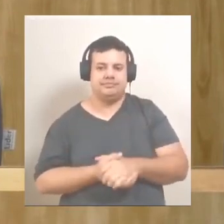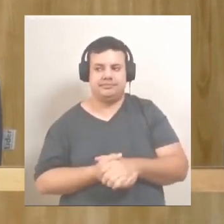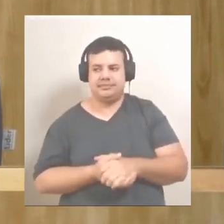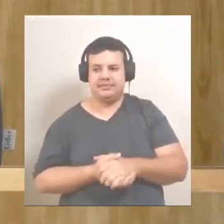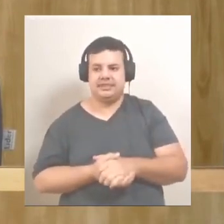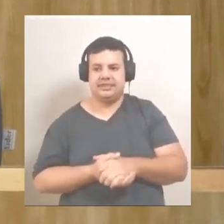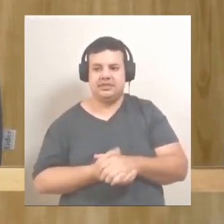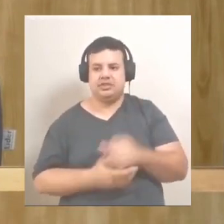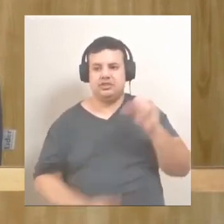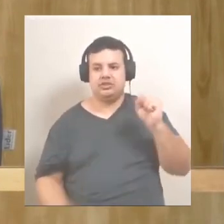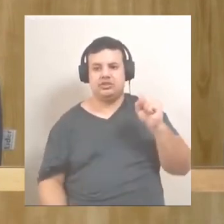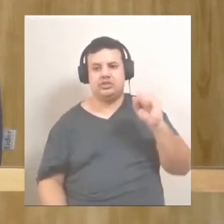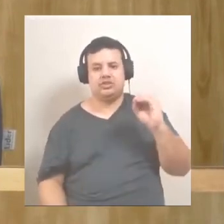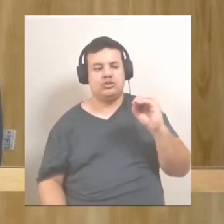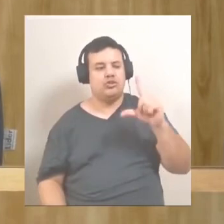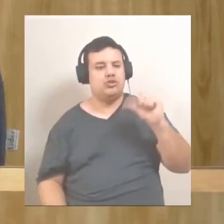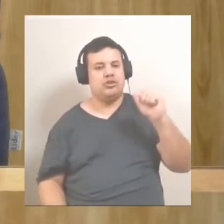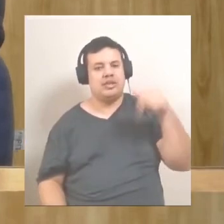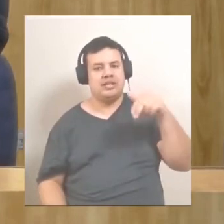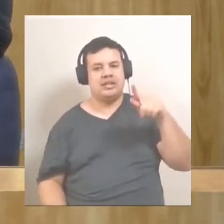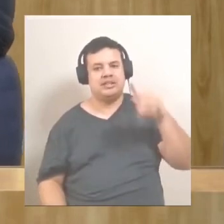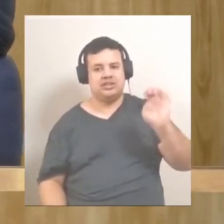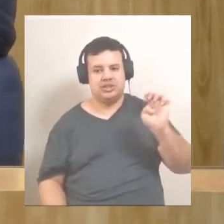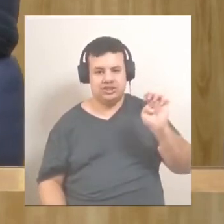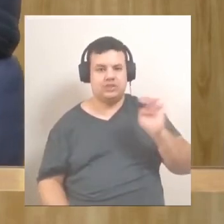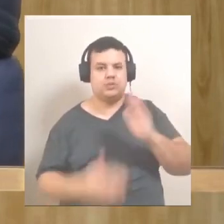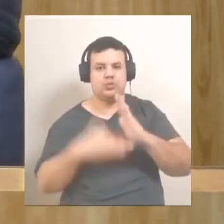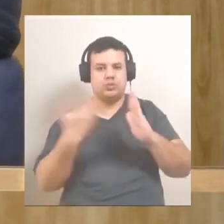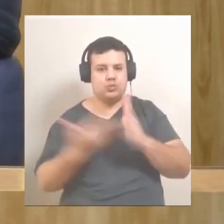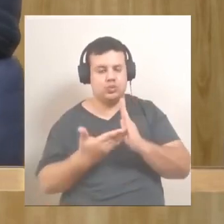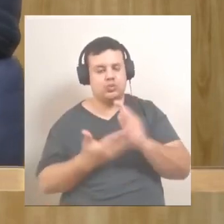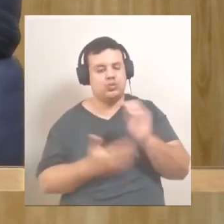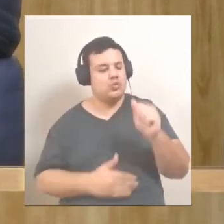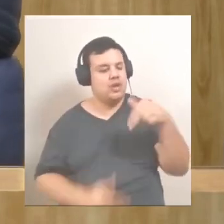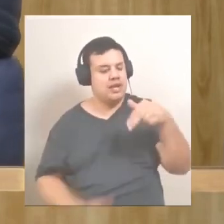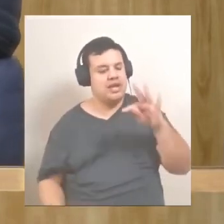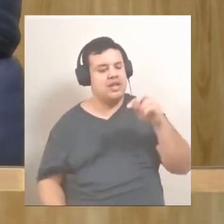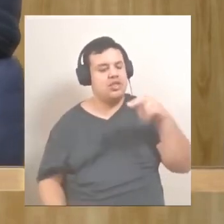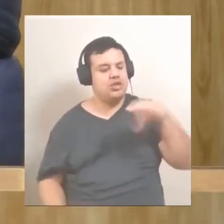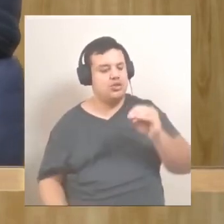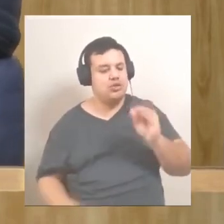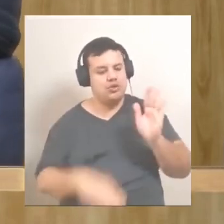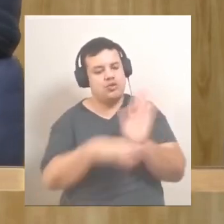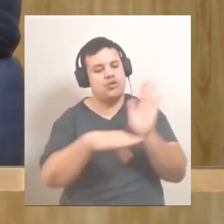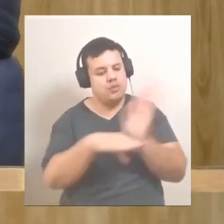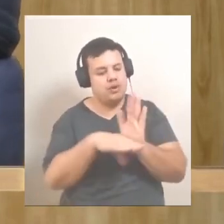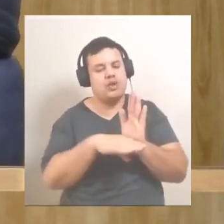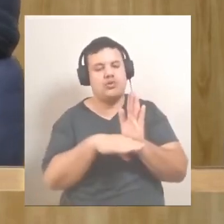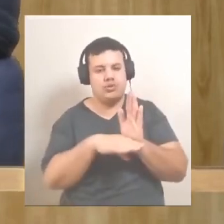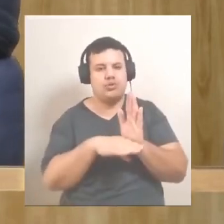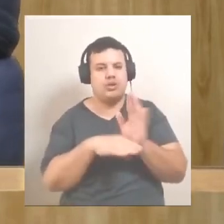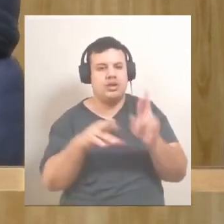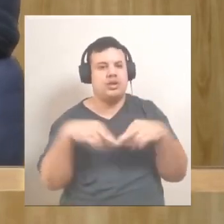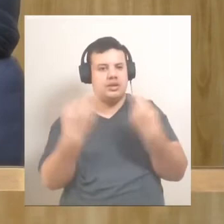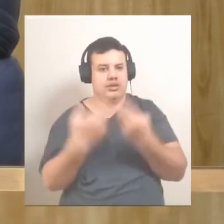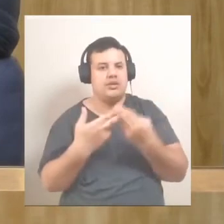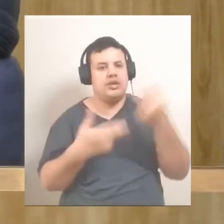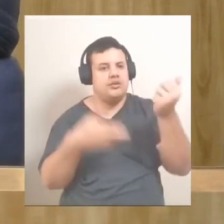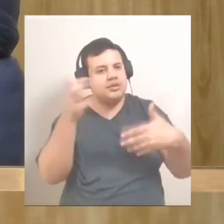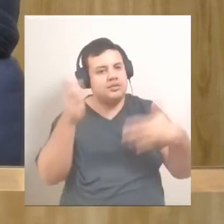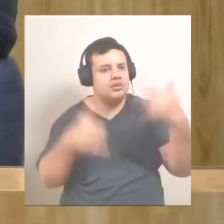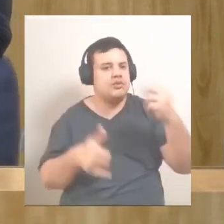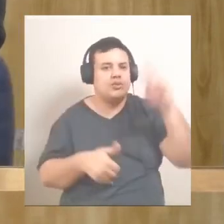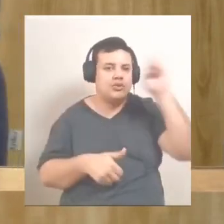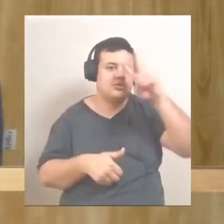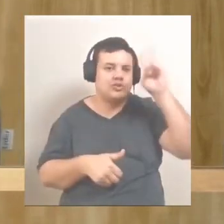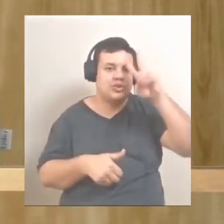Solange do Mocidade, com tudo que o seu Antônio, nosso colaborador de cerimonial, passou aqui, com toda a história do Mocidade, tem